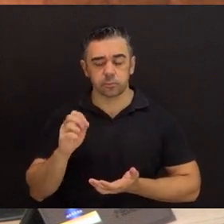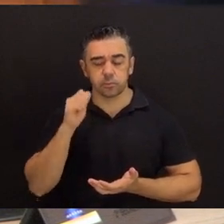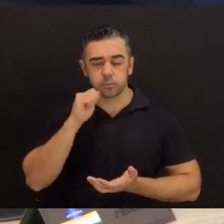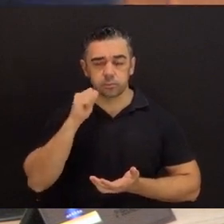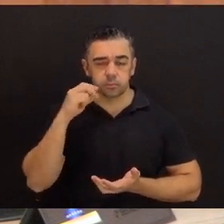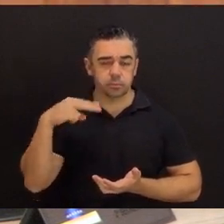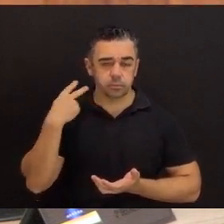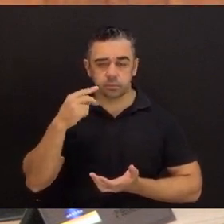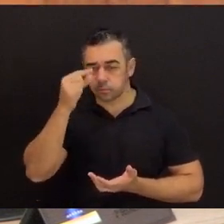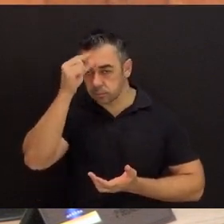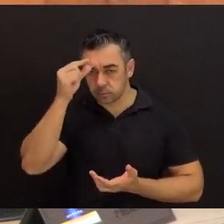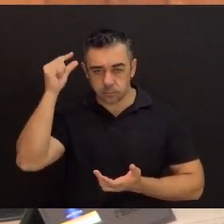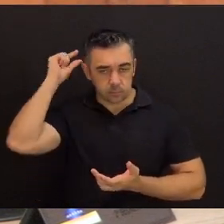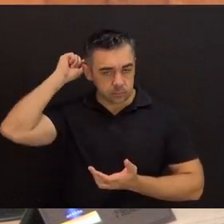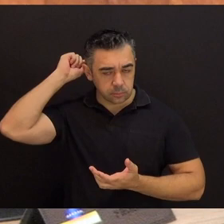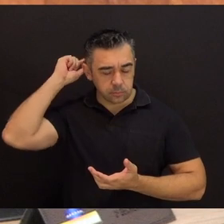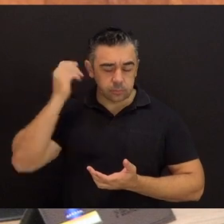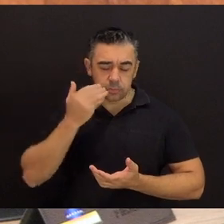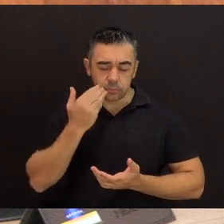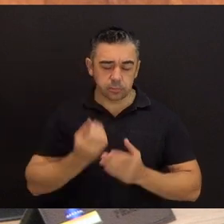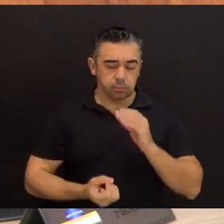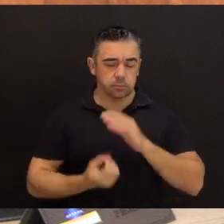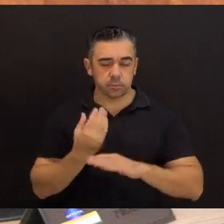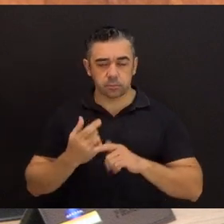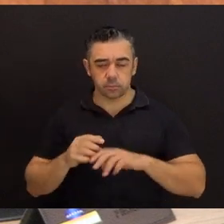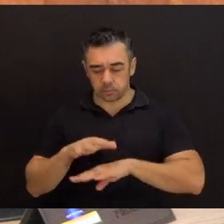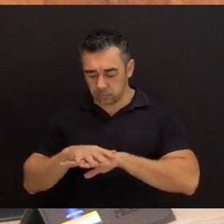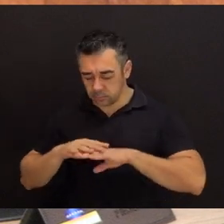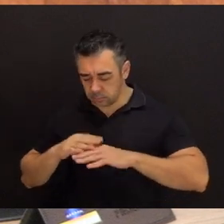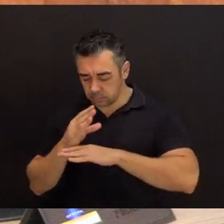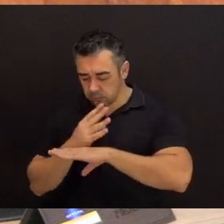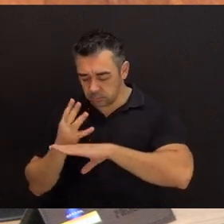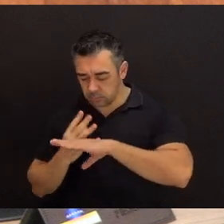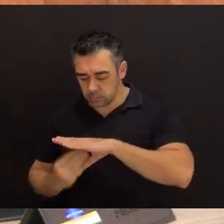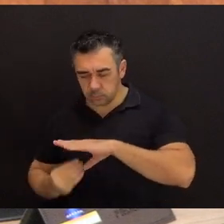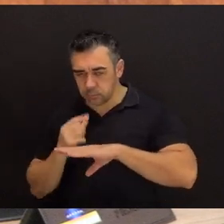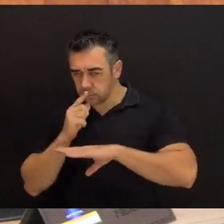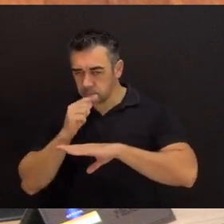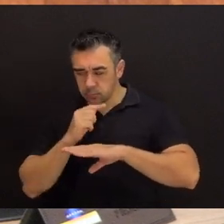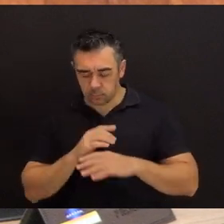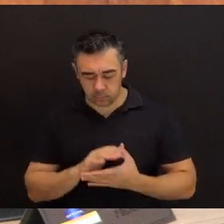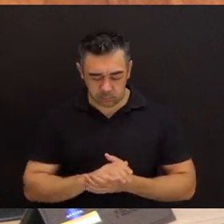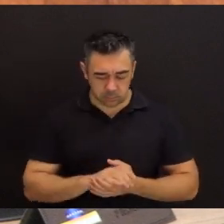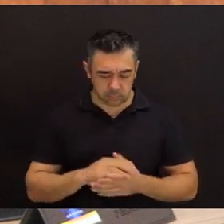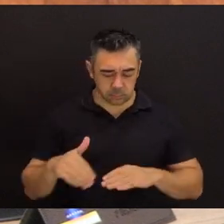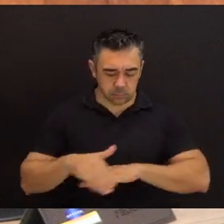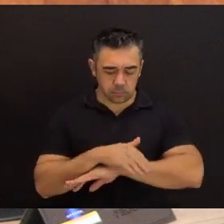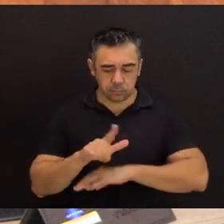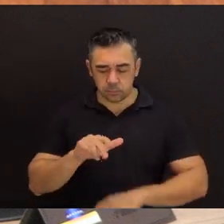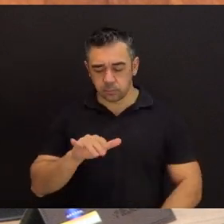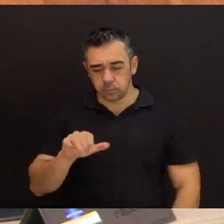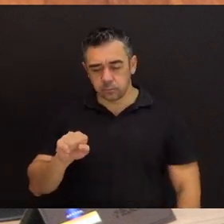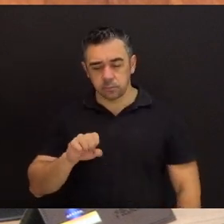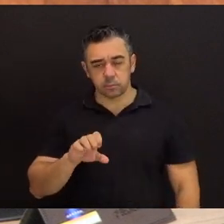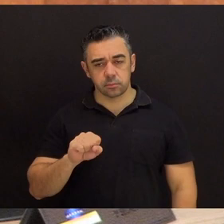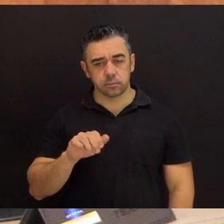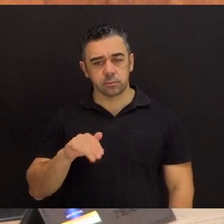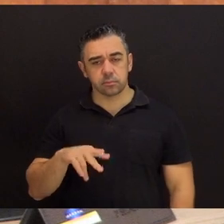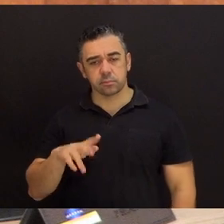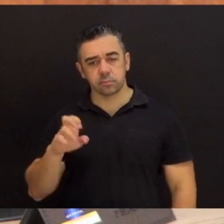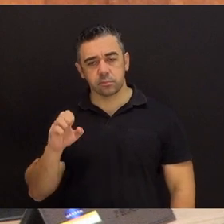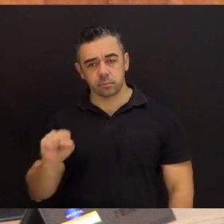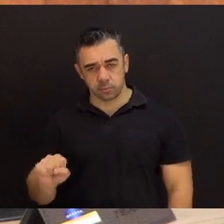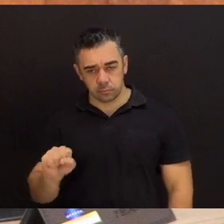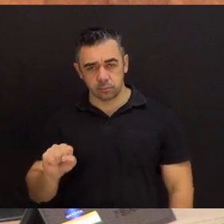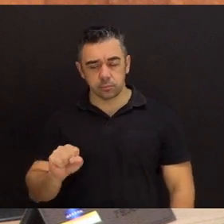Fátima de Paula que seja realizada a implantação de boca de lobo na Rua Luiz Sanches entre o numeral 10